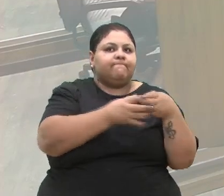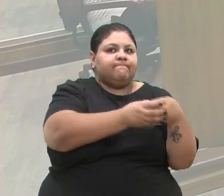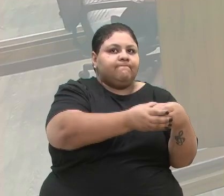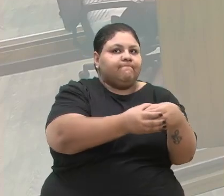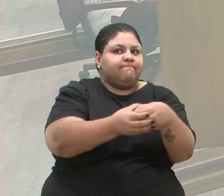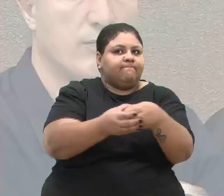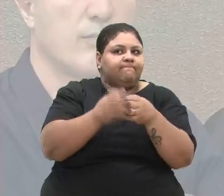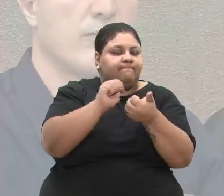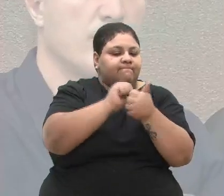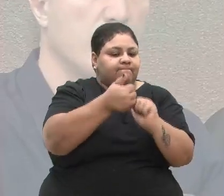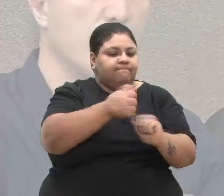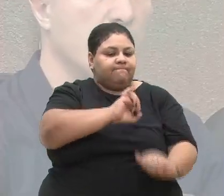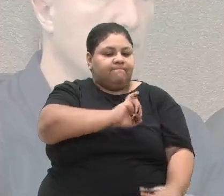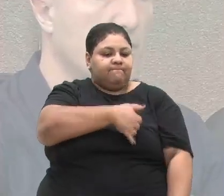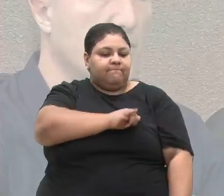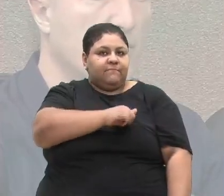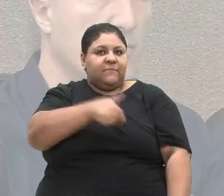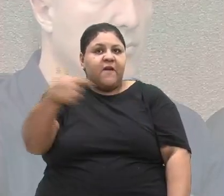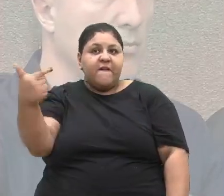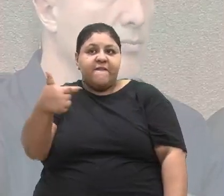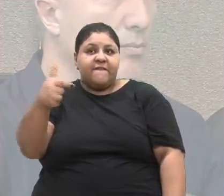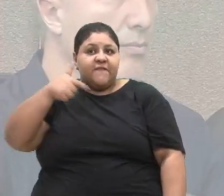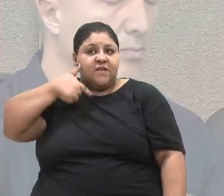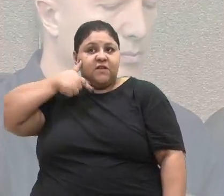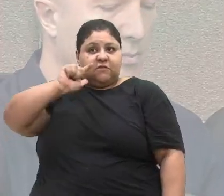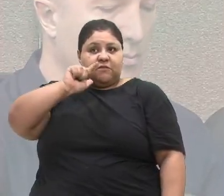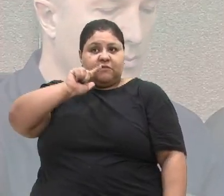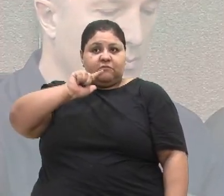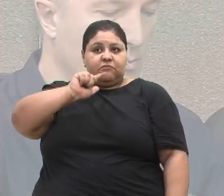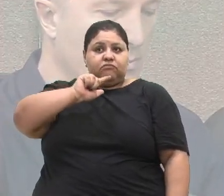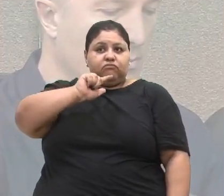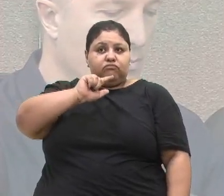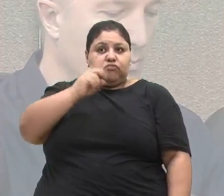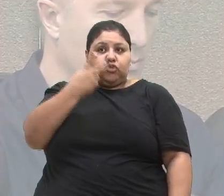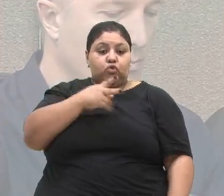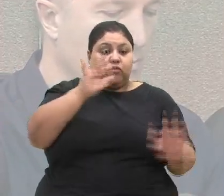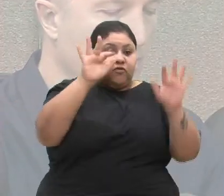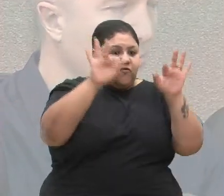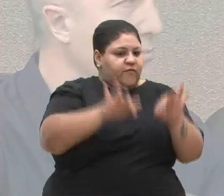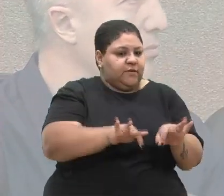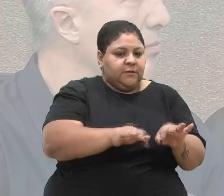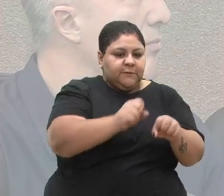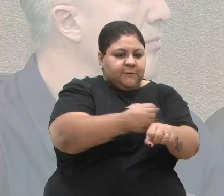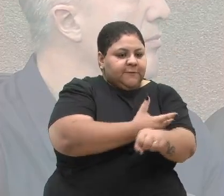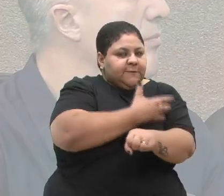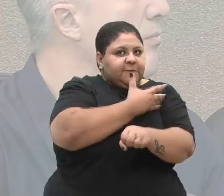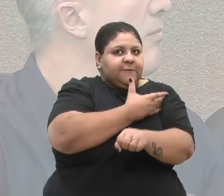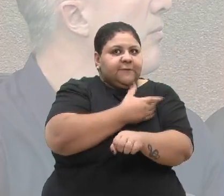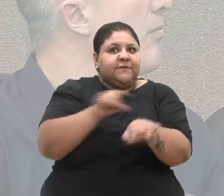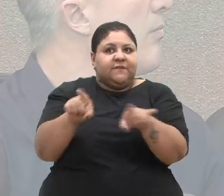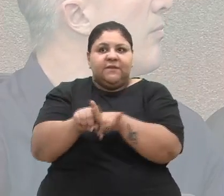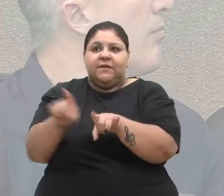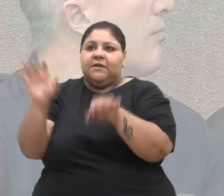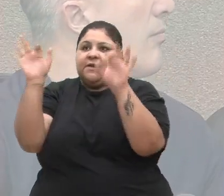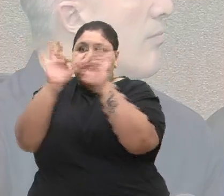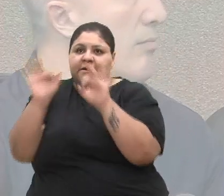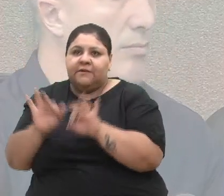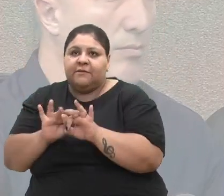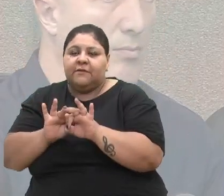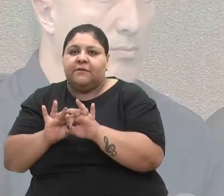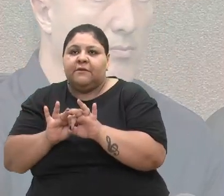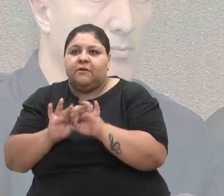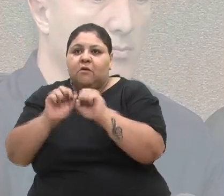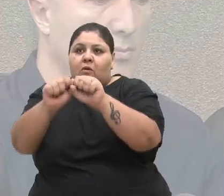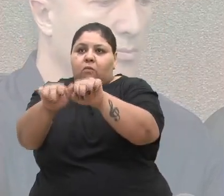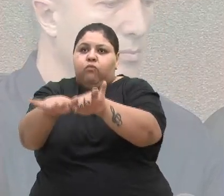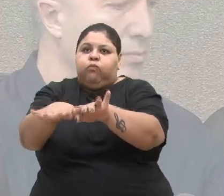sagrou-se vice-campeão gaúcho, em 2 finais emocionantes, mas o que mais me deixou feliz foi ver o estádio Alfredo